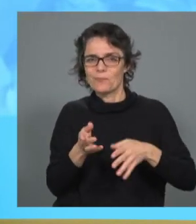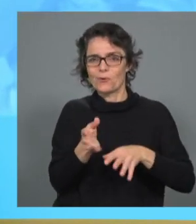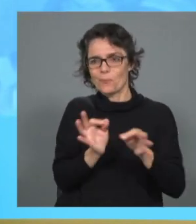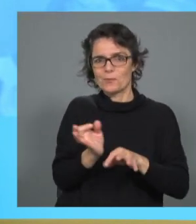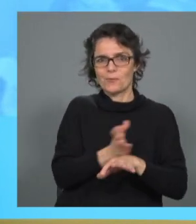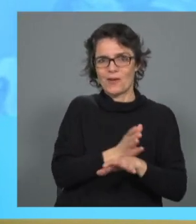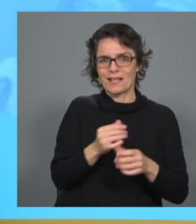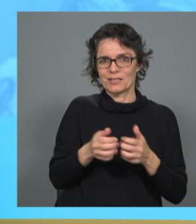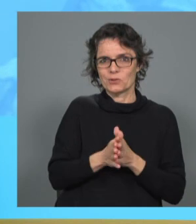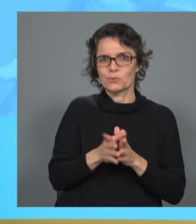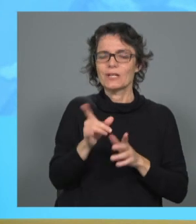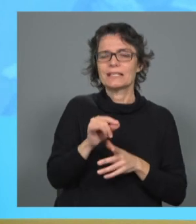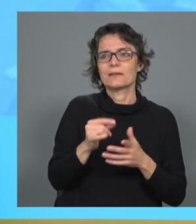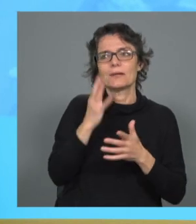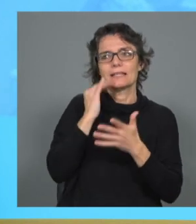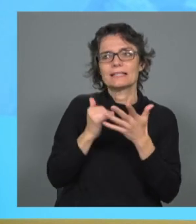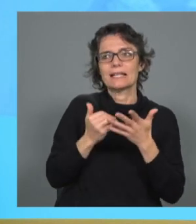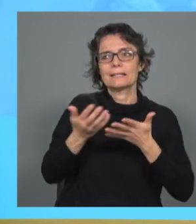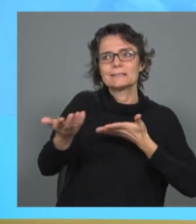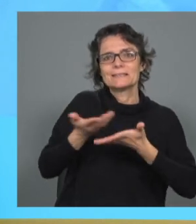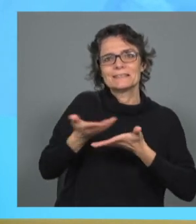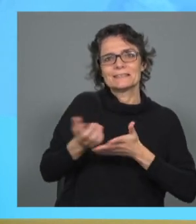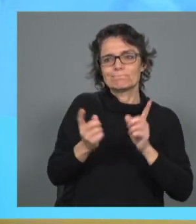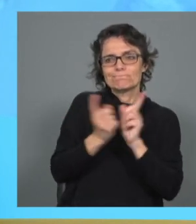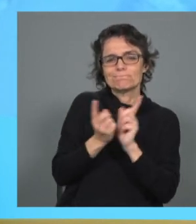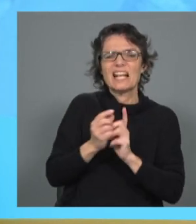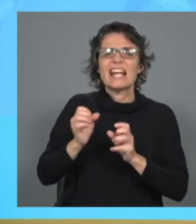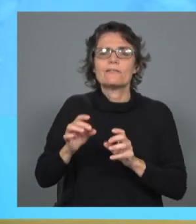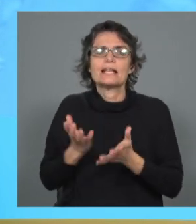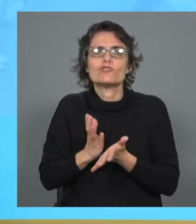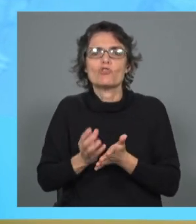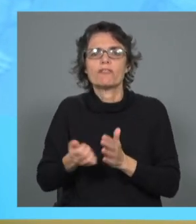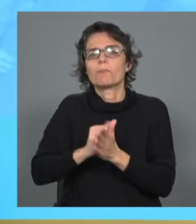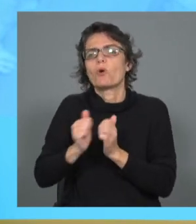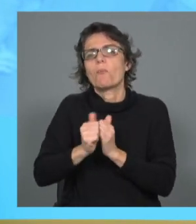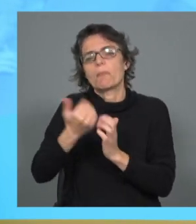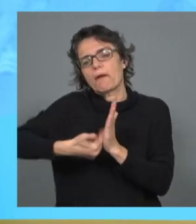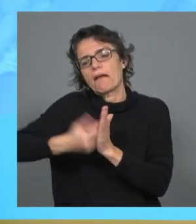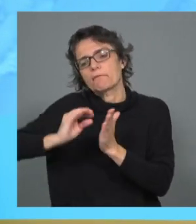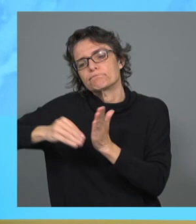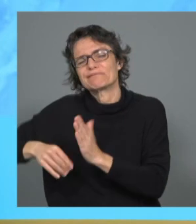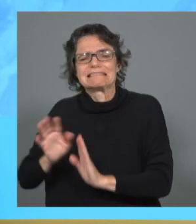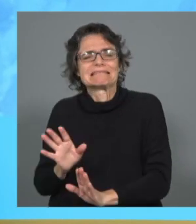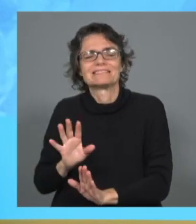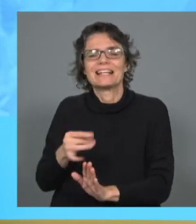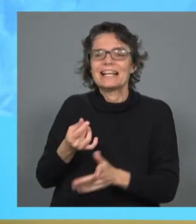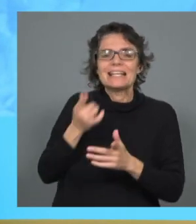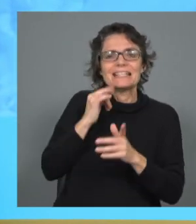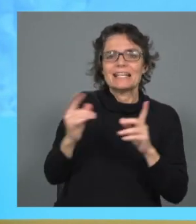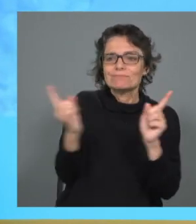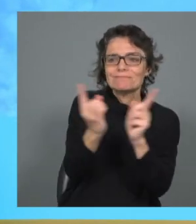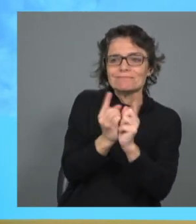também que não fosse muito impessoal, não é? Só burocrático, tratar de coisas, mas terem ali o calor humano e, portanto, estavam ali as